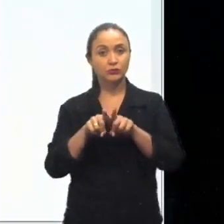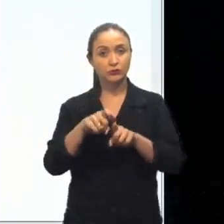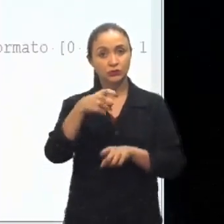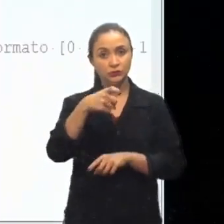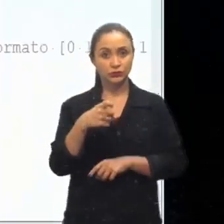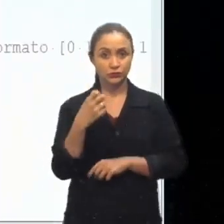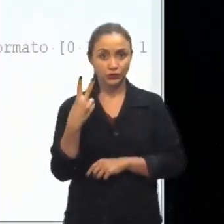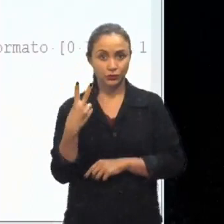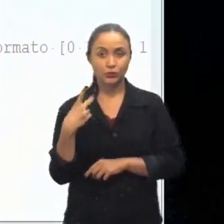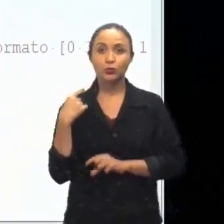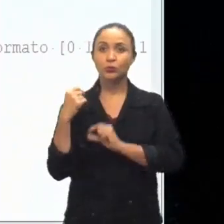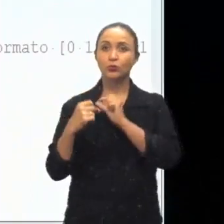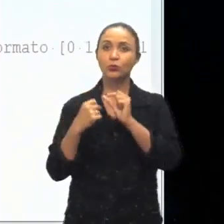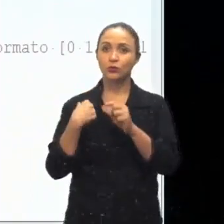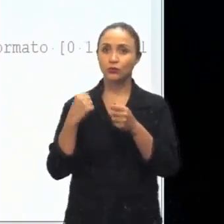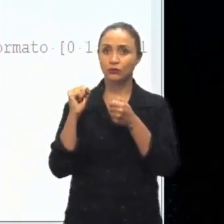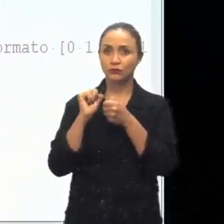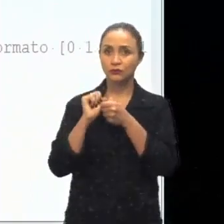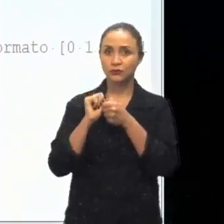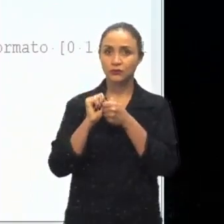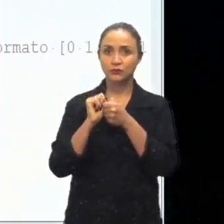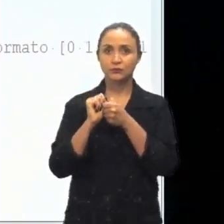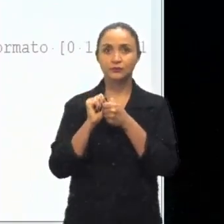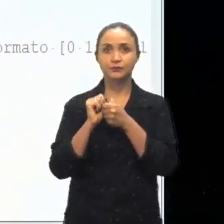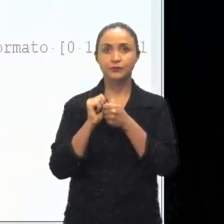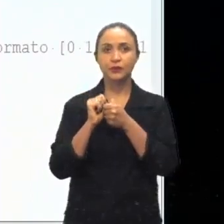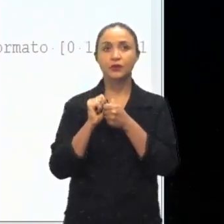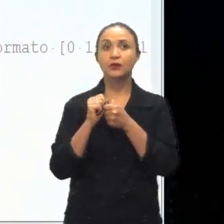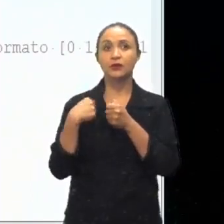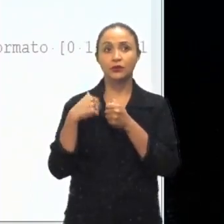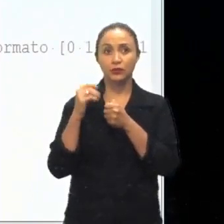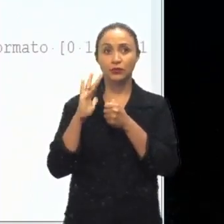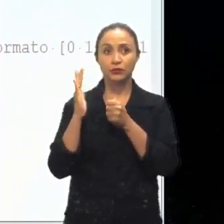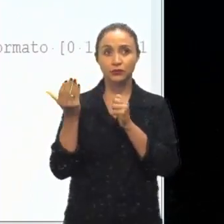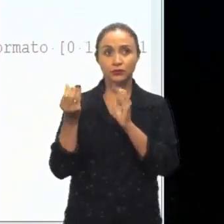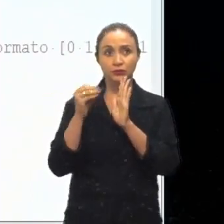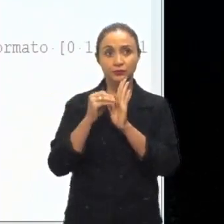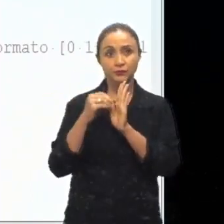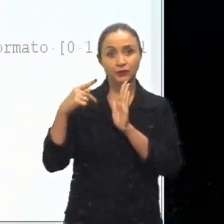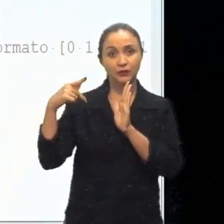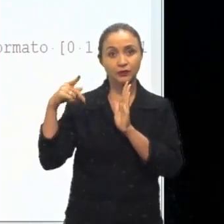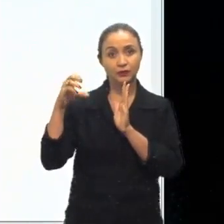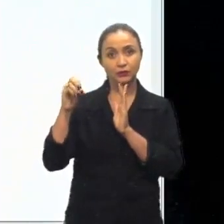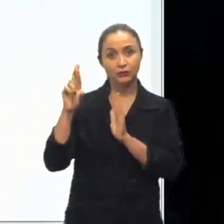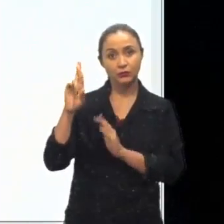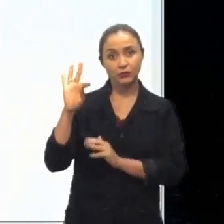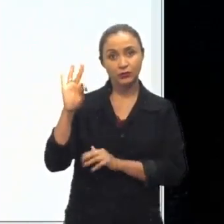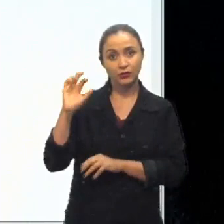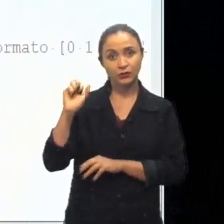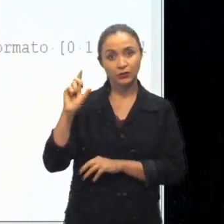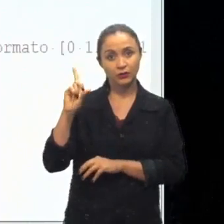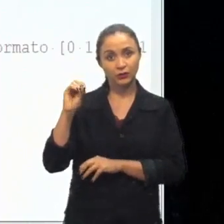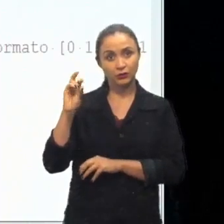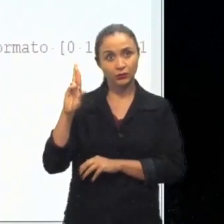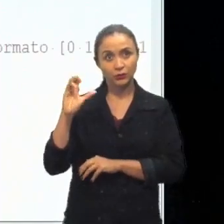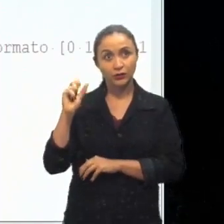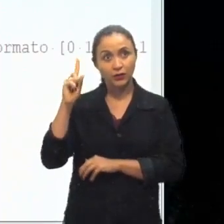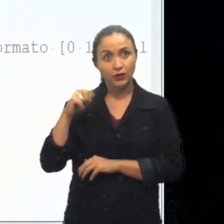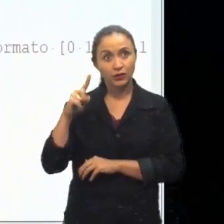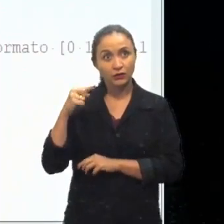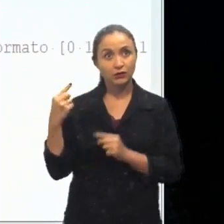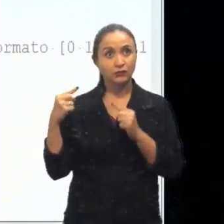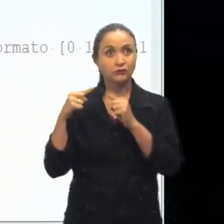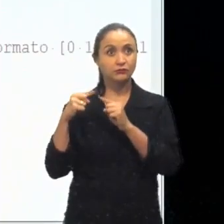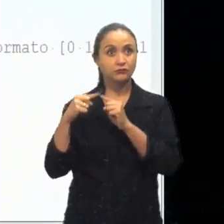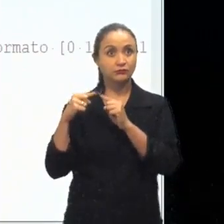O que eu posso fazer? Aqui eu defini que a minha portadora é essa daqui, a amplitude